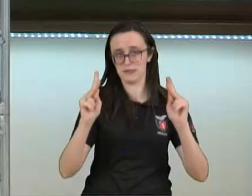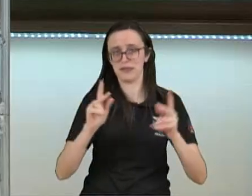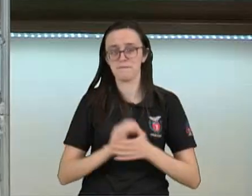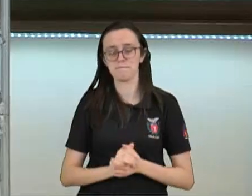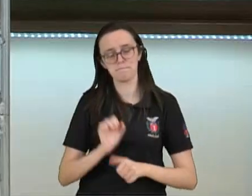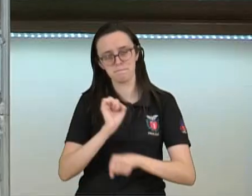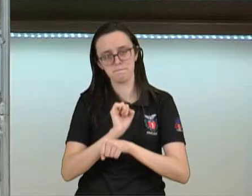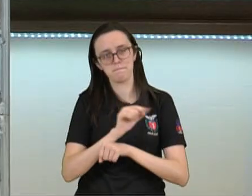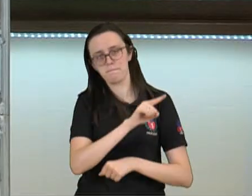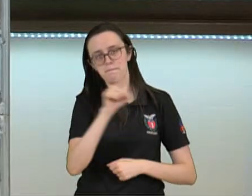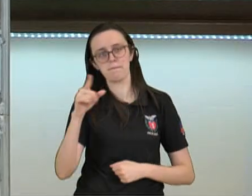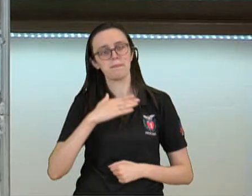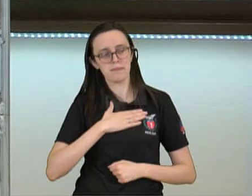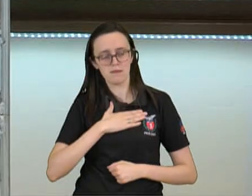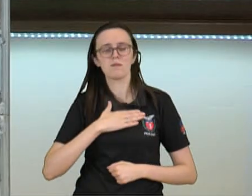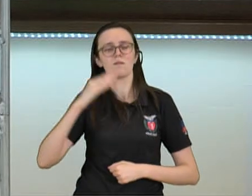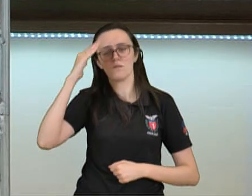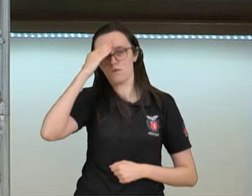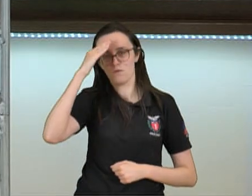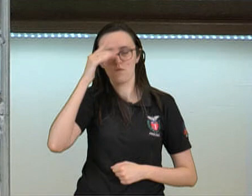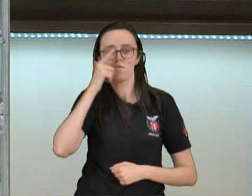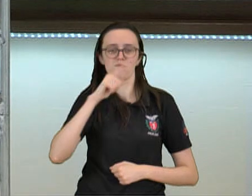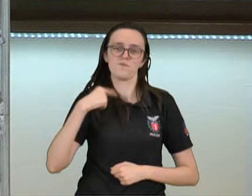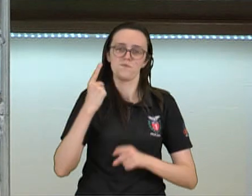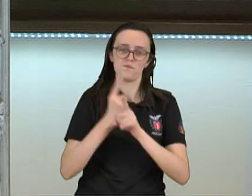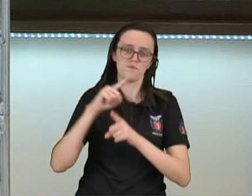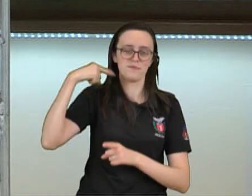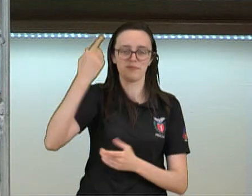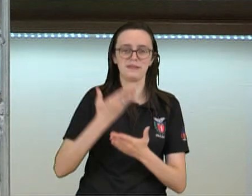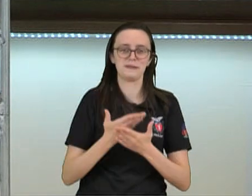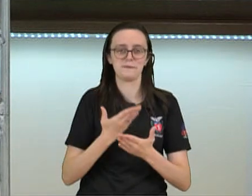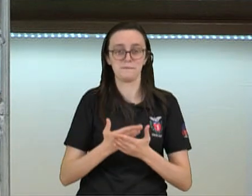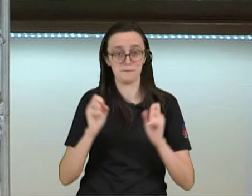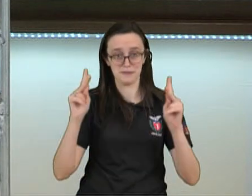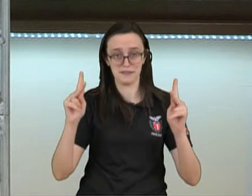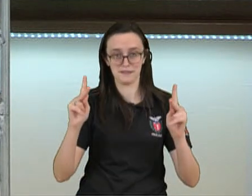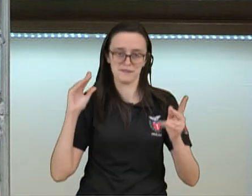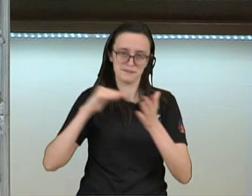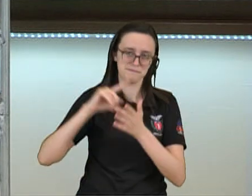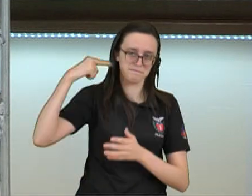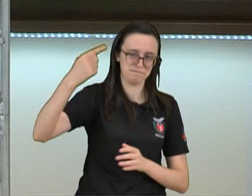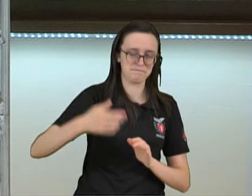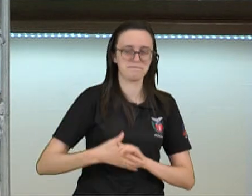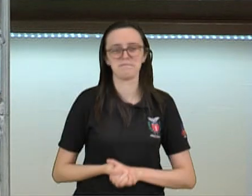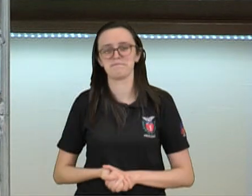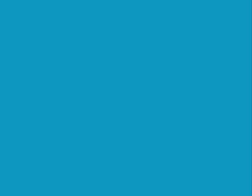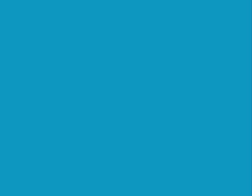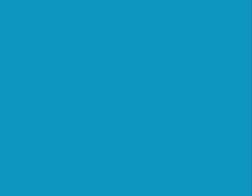Espero que vocês tenham entendido e nos vemos na próxima aula, ok? Até breve!